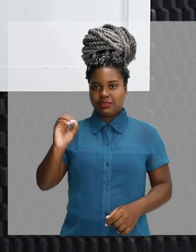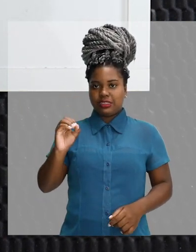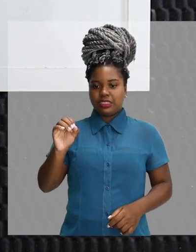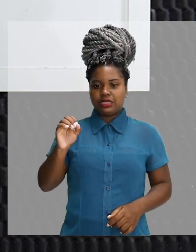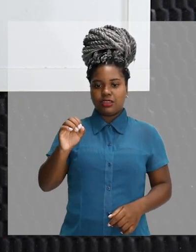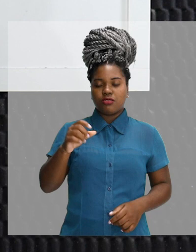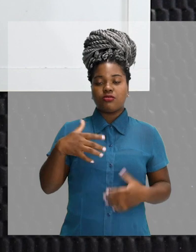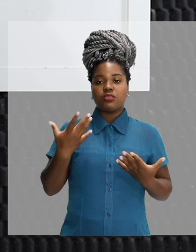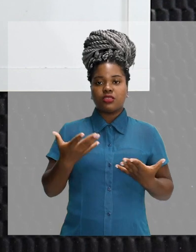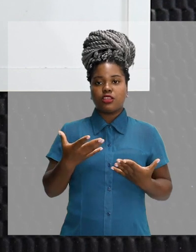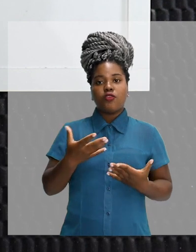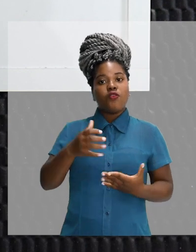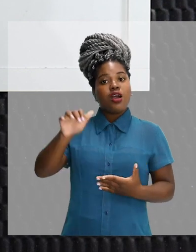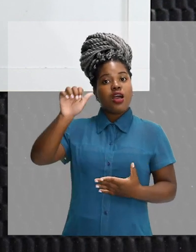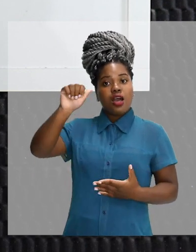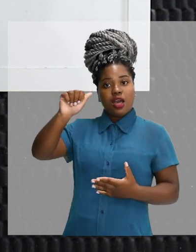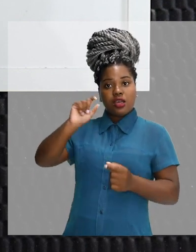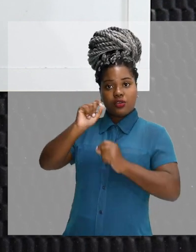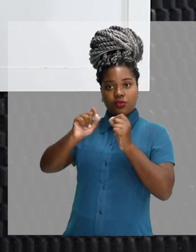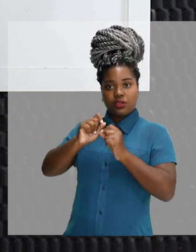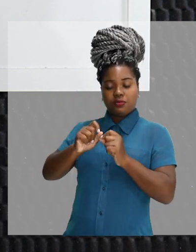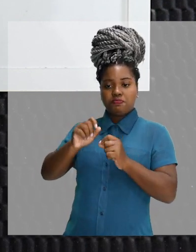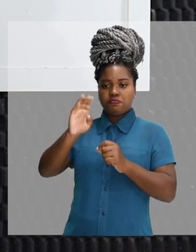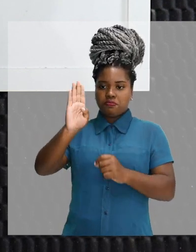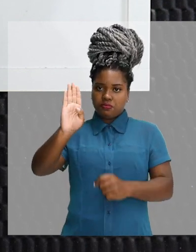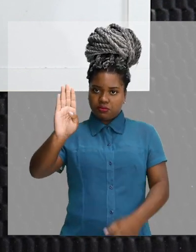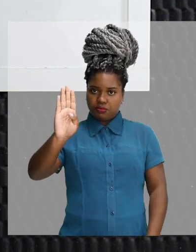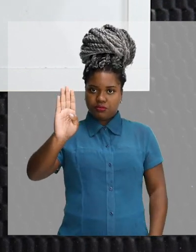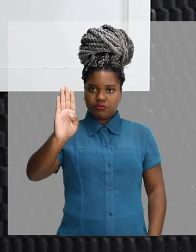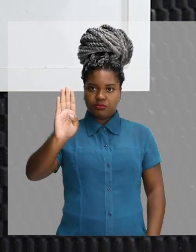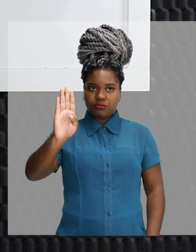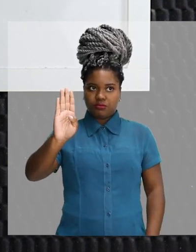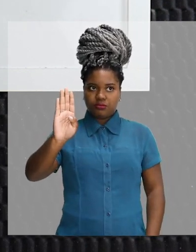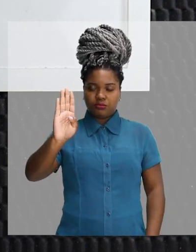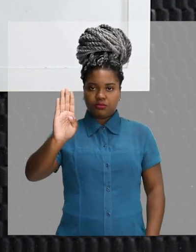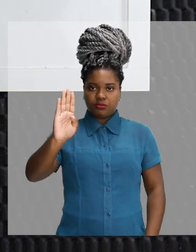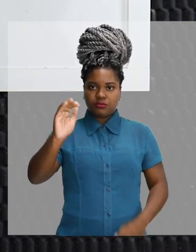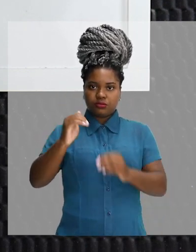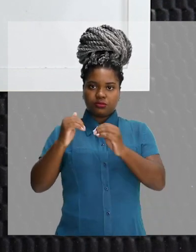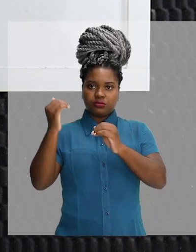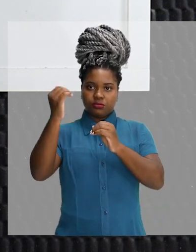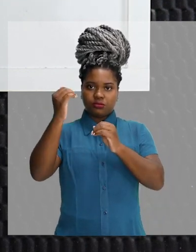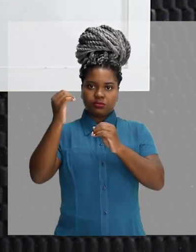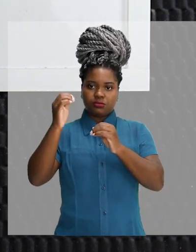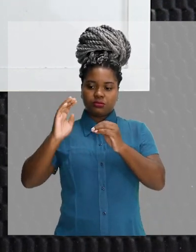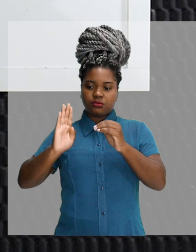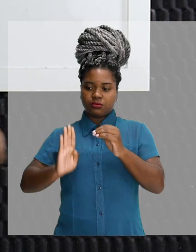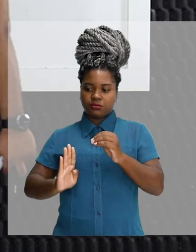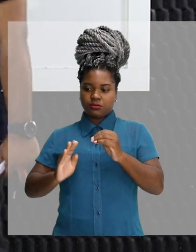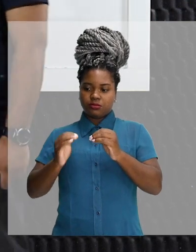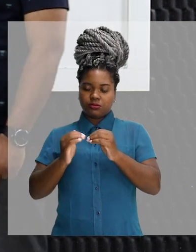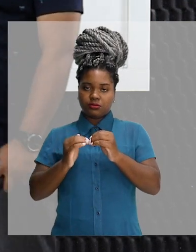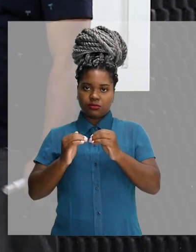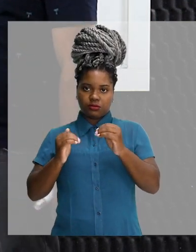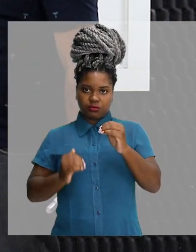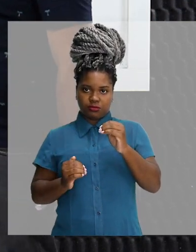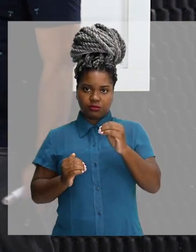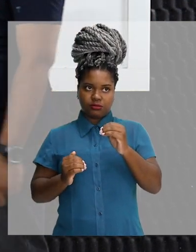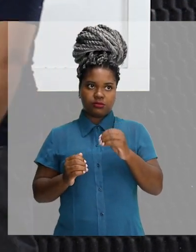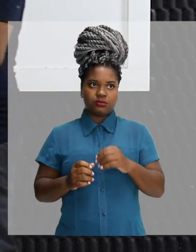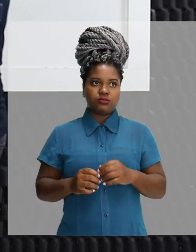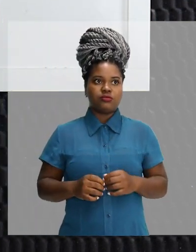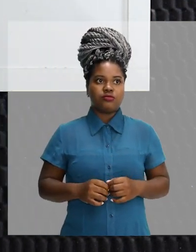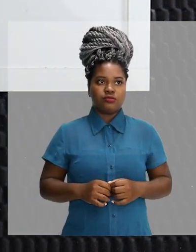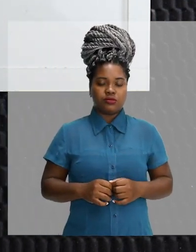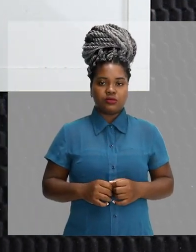vai ser base maior mais base menor vezes a altura sobre 2. Certo?